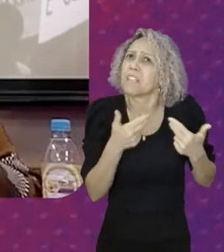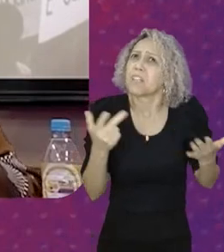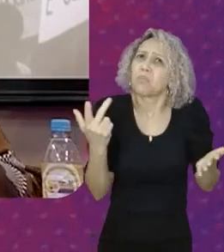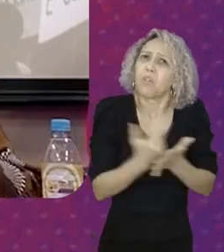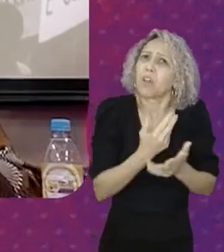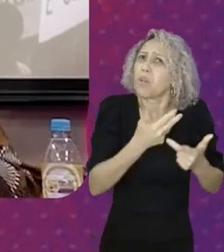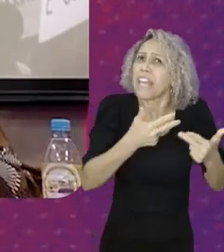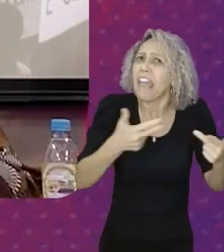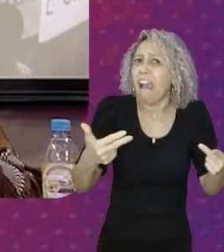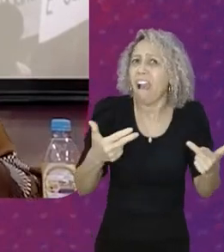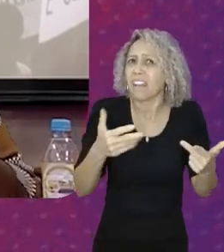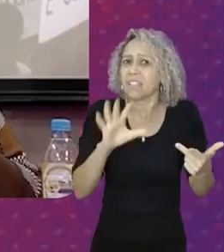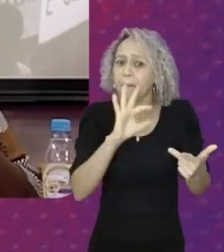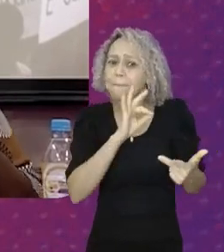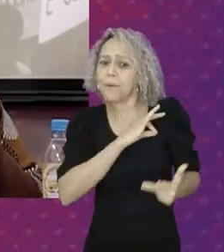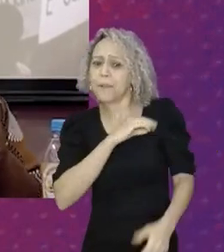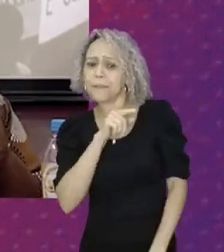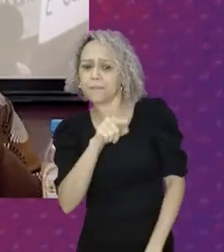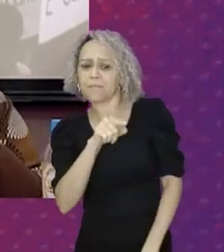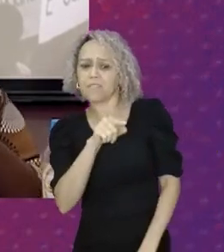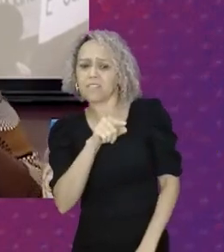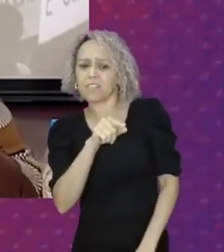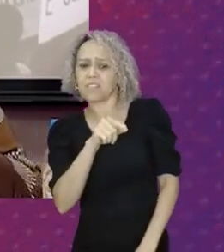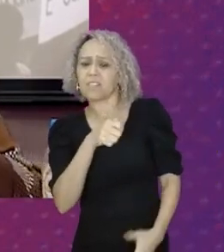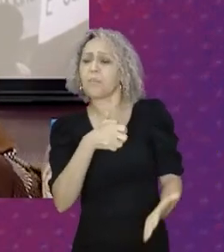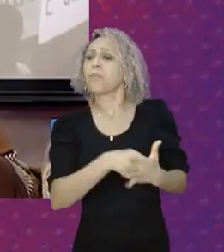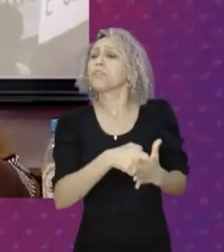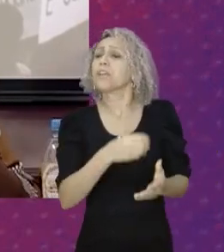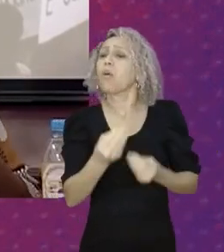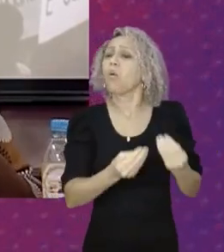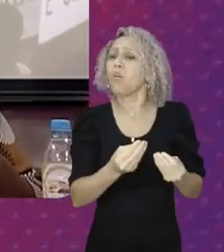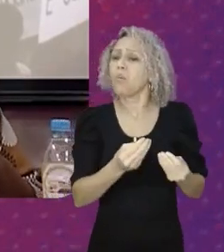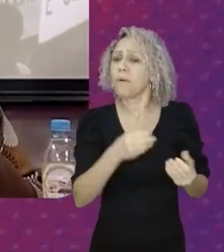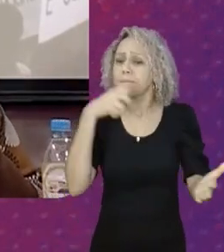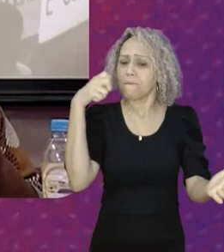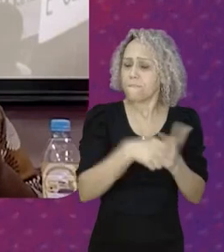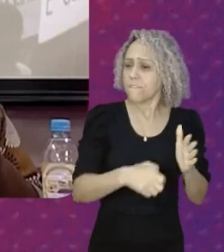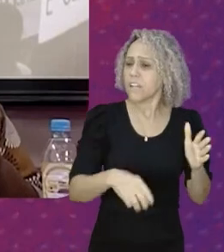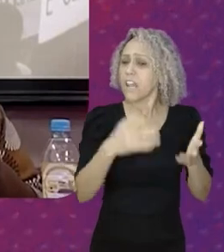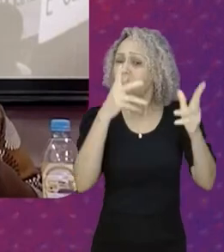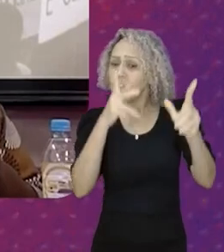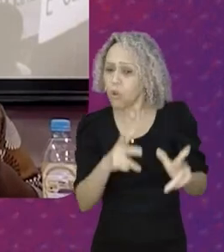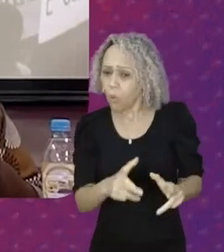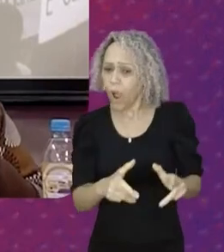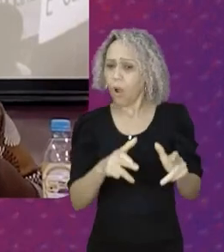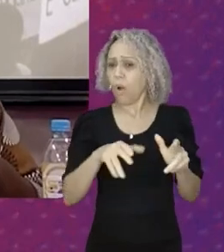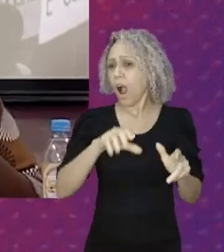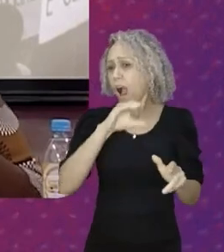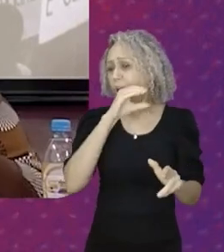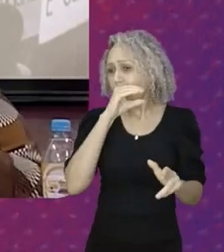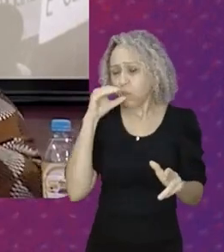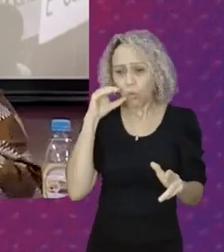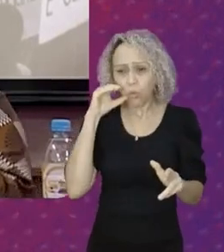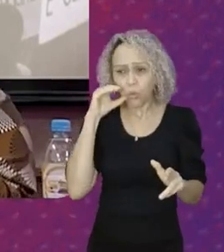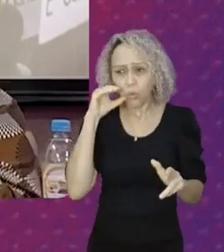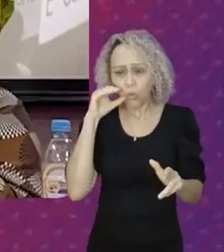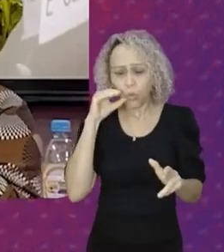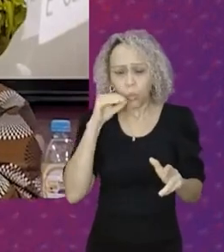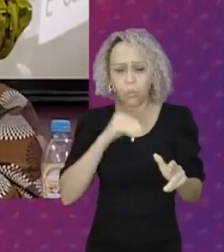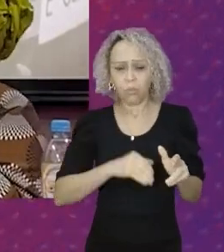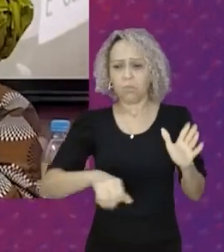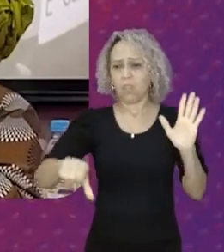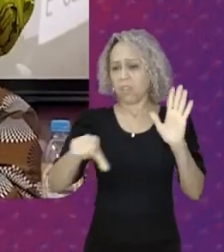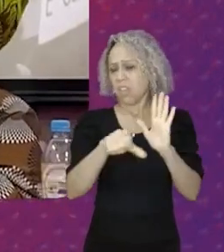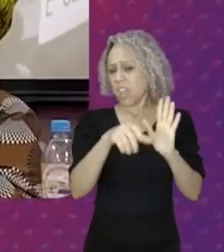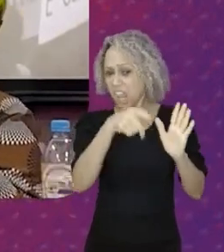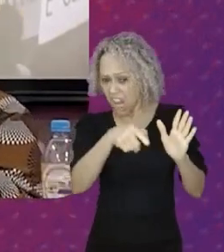de trabalhadores que, em sua maioria, eram crianças negras. Era assim que era tratado, do ponto de vista da legislação. Mas